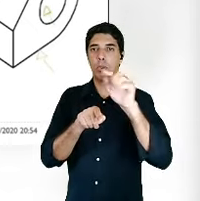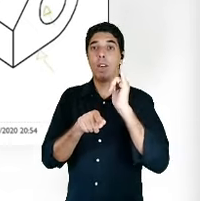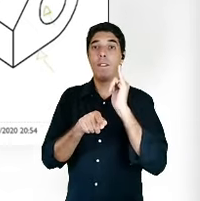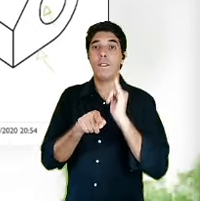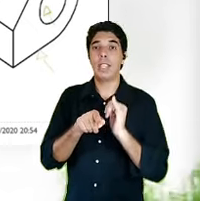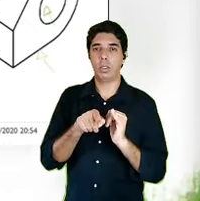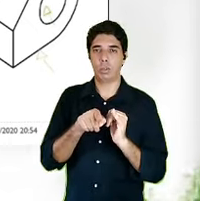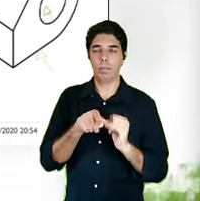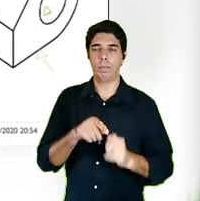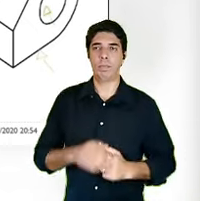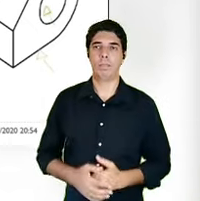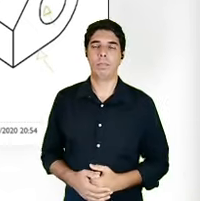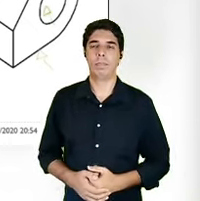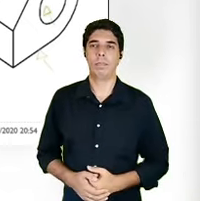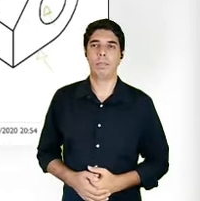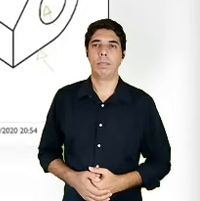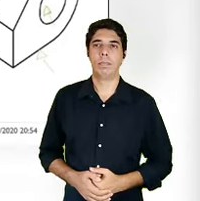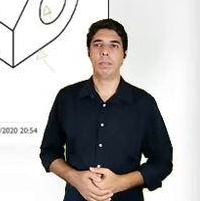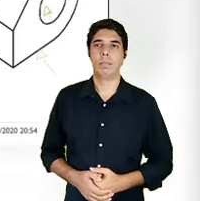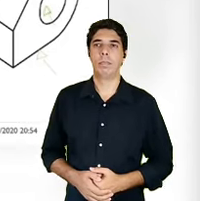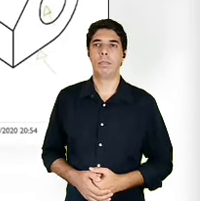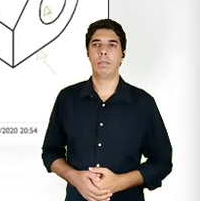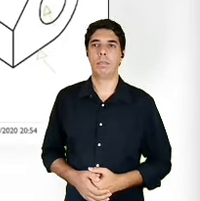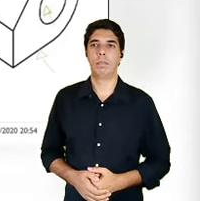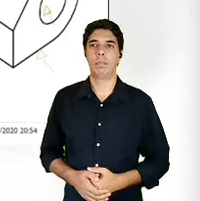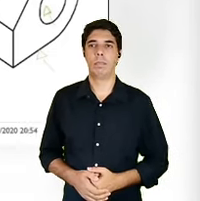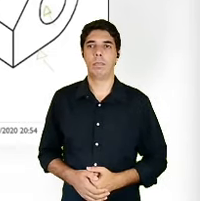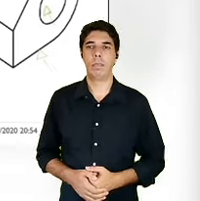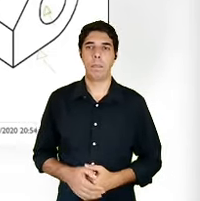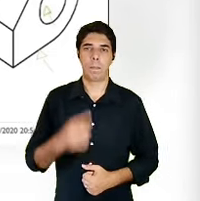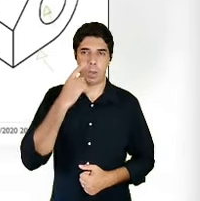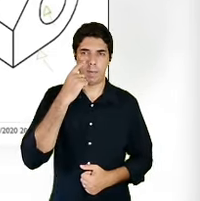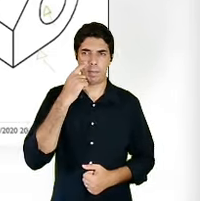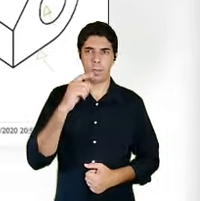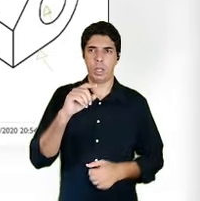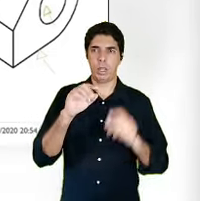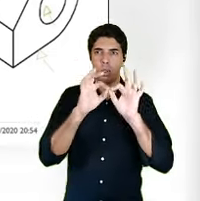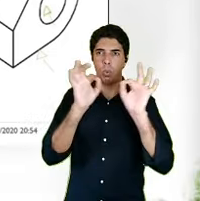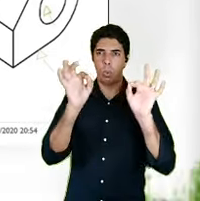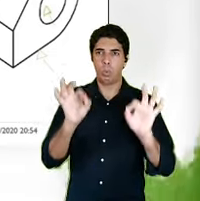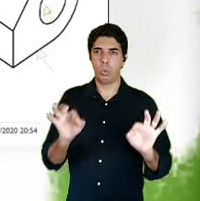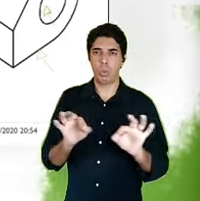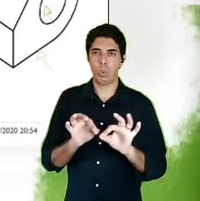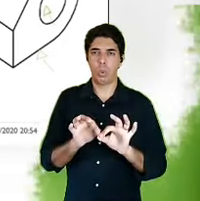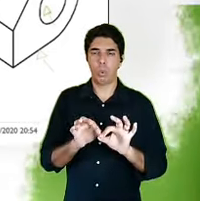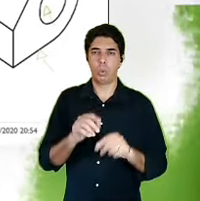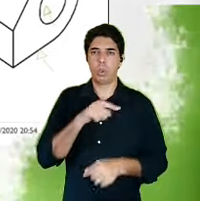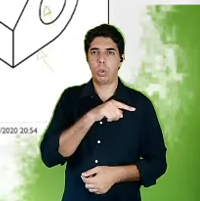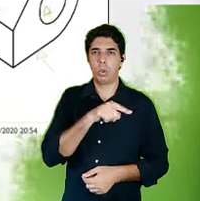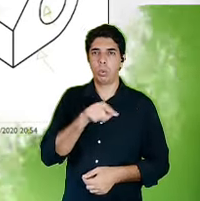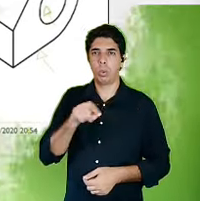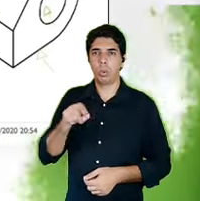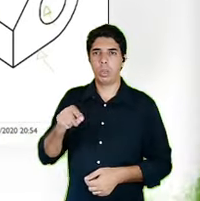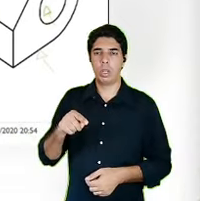representar o centro do furo. E aqui eu tenho uma representação também, ó, das linhas de contorno invisíveis, que foi o que a gente